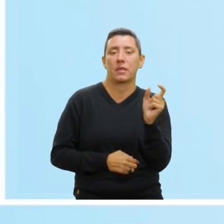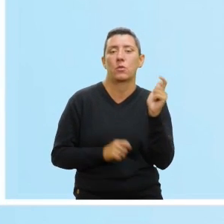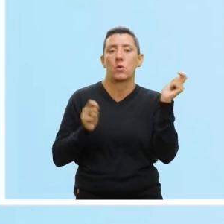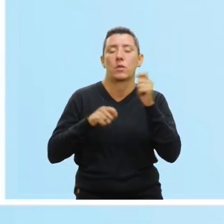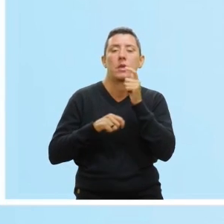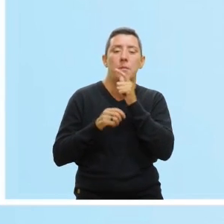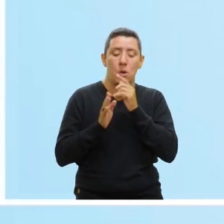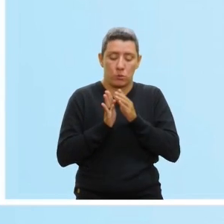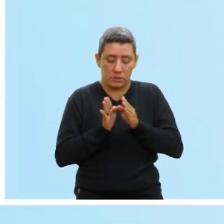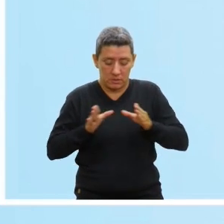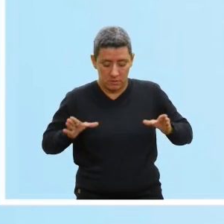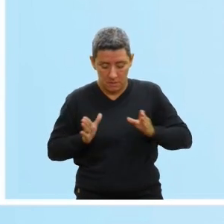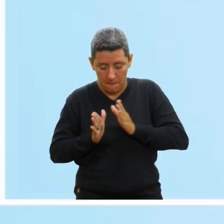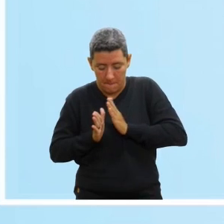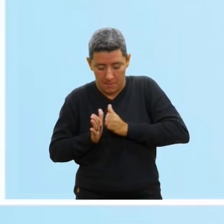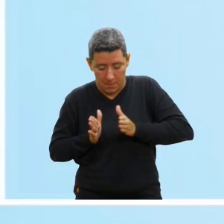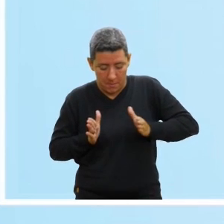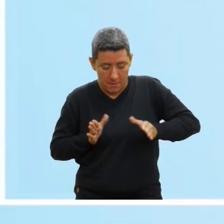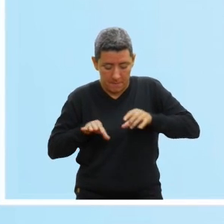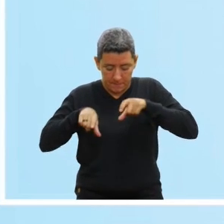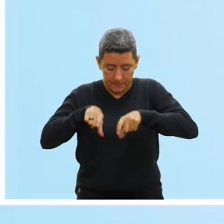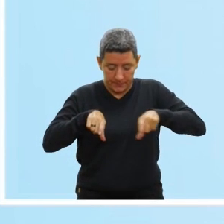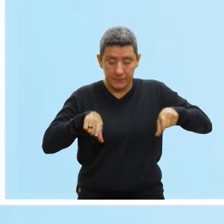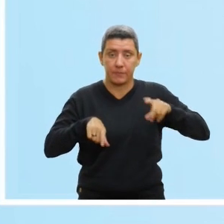acomodar as placas do projeto. Tá?